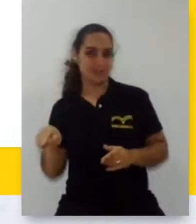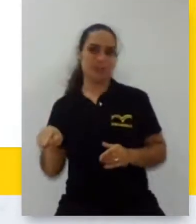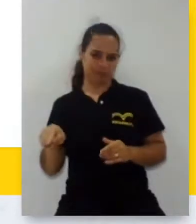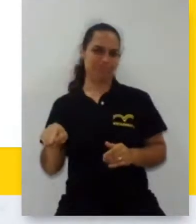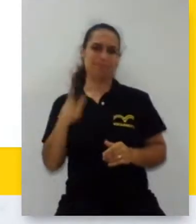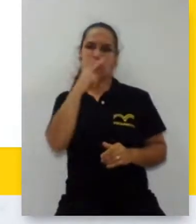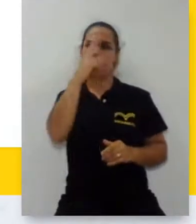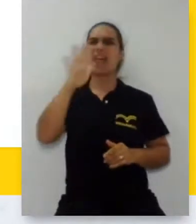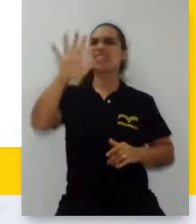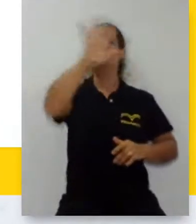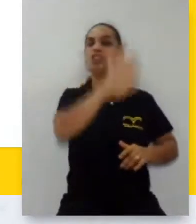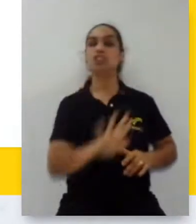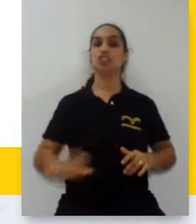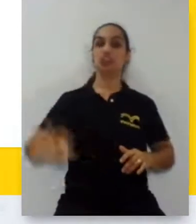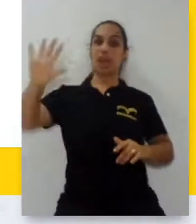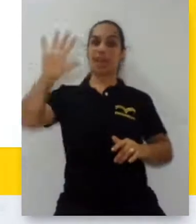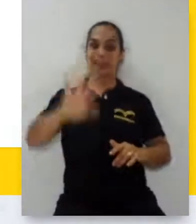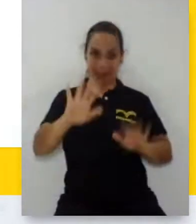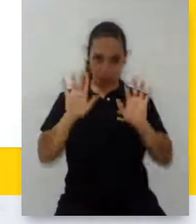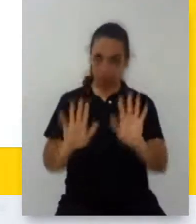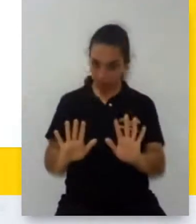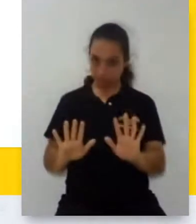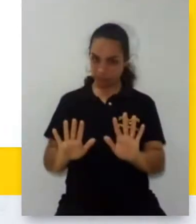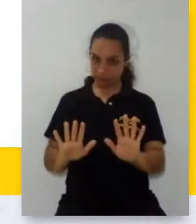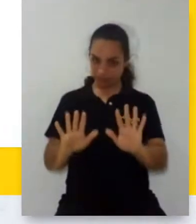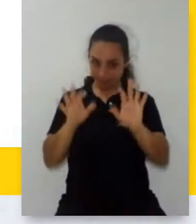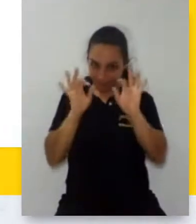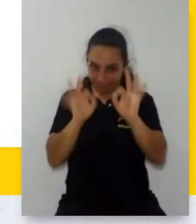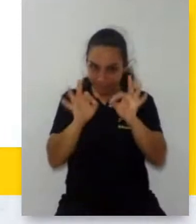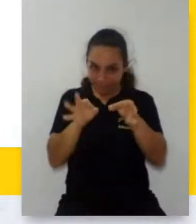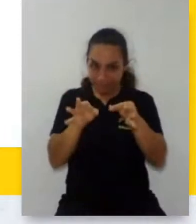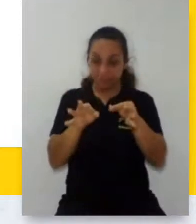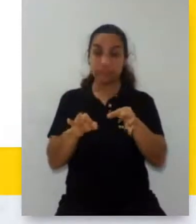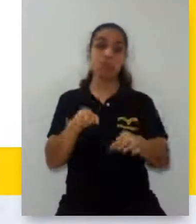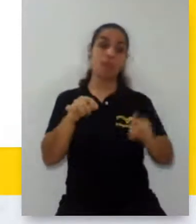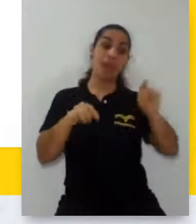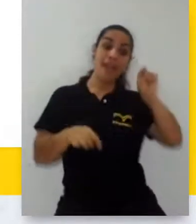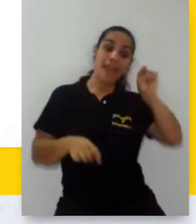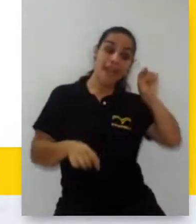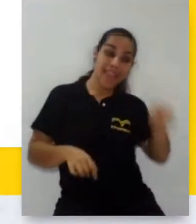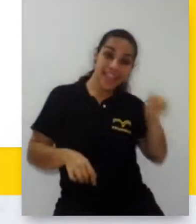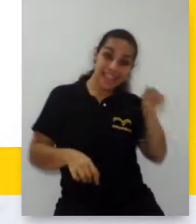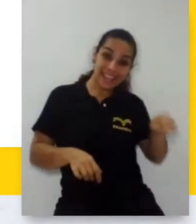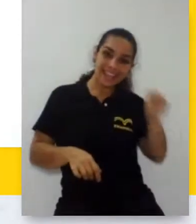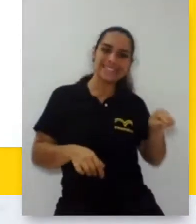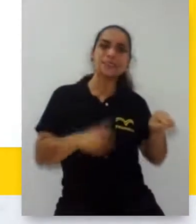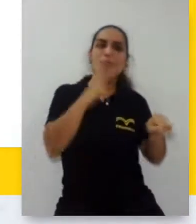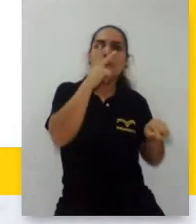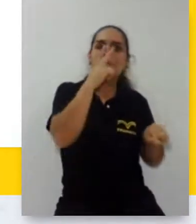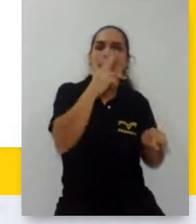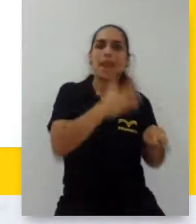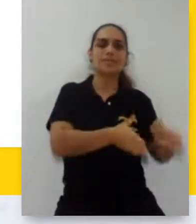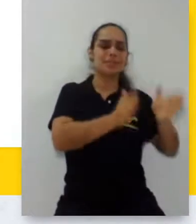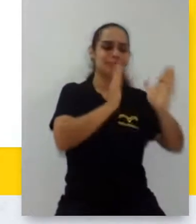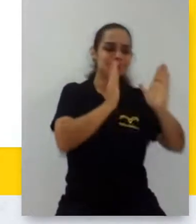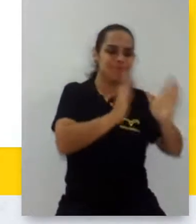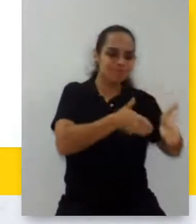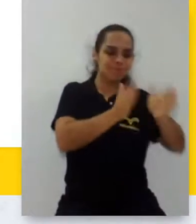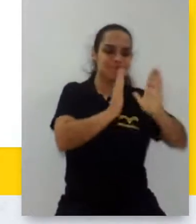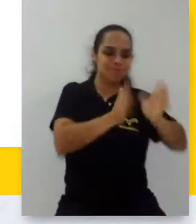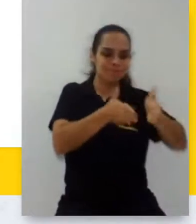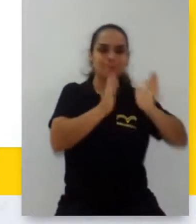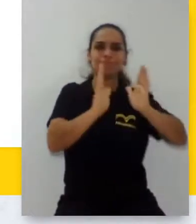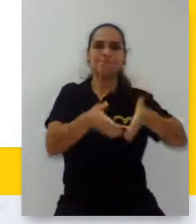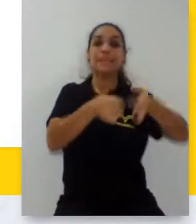Exercício físico, pessoal, é algo planejado, sistematizado, é algo que você coloca numa rotina, certo? Então, nós vamos voltar nessa